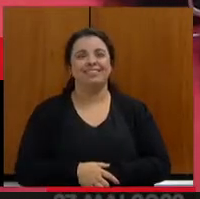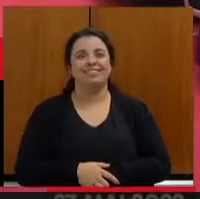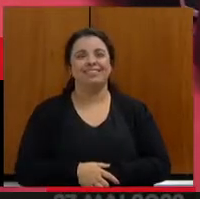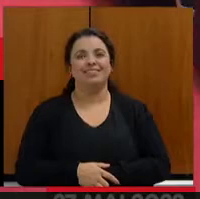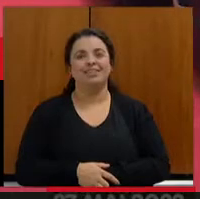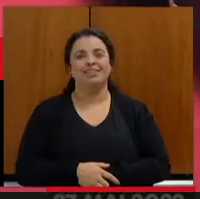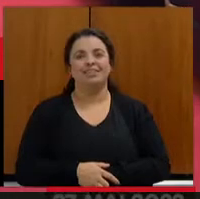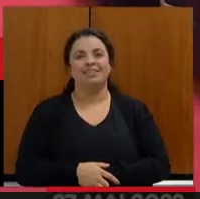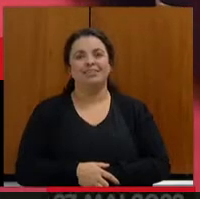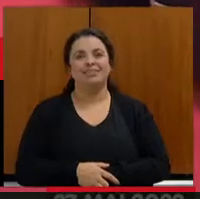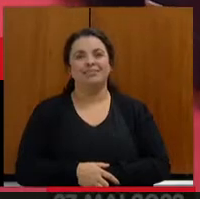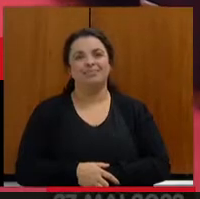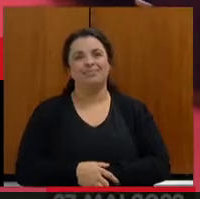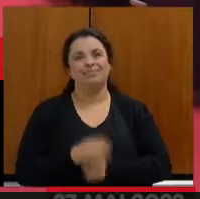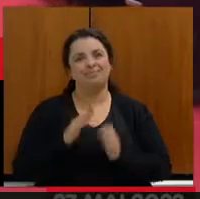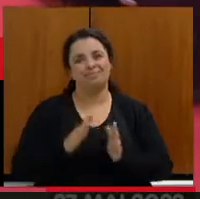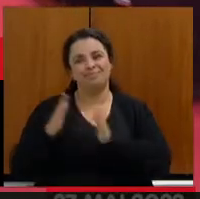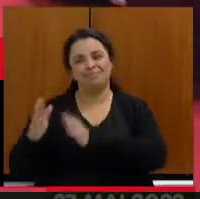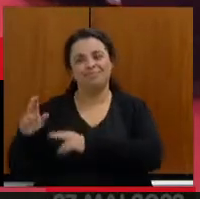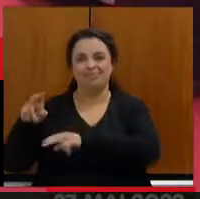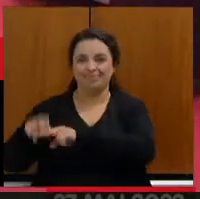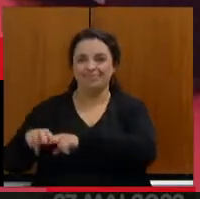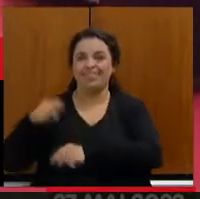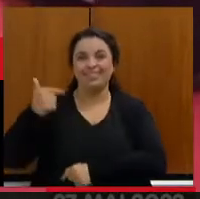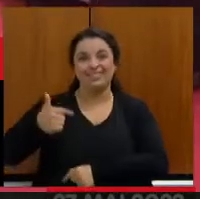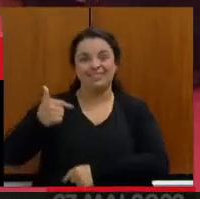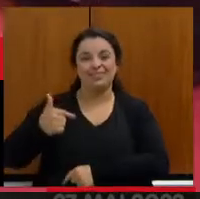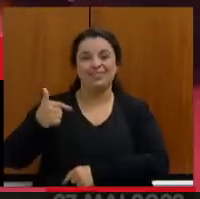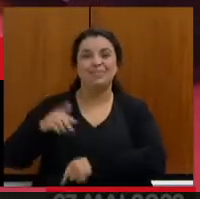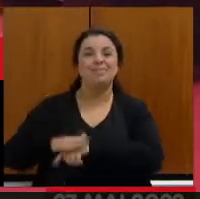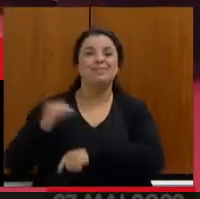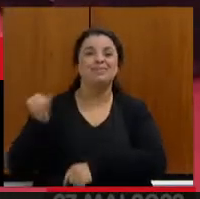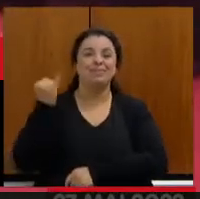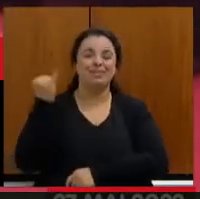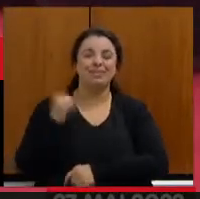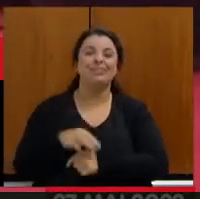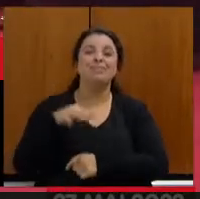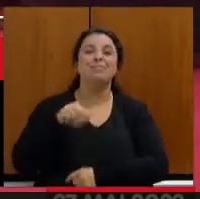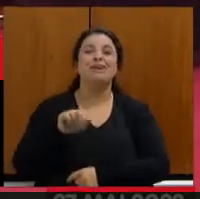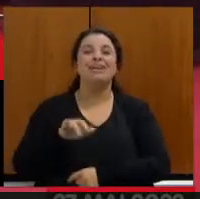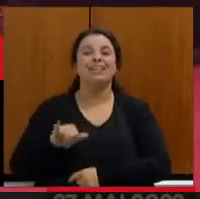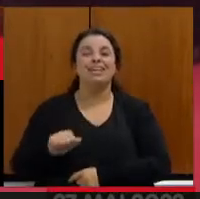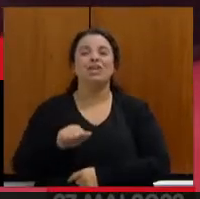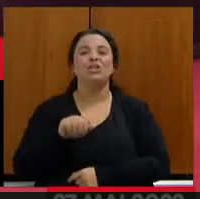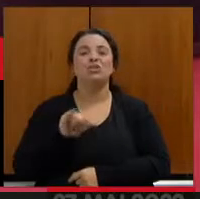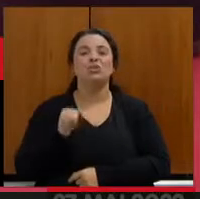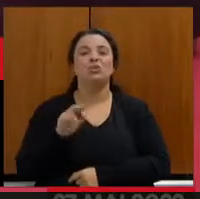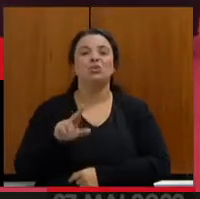o e ao lado dela a segunda mais importante Maria Júlia minha madrinha